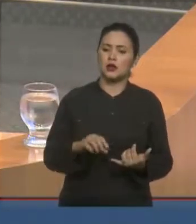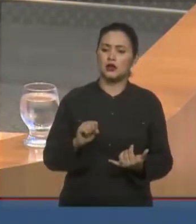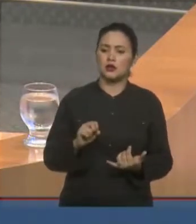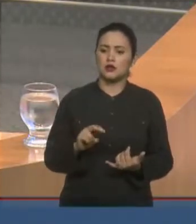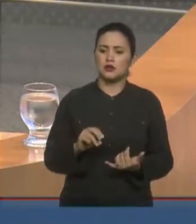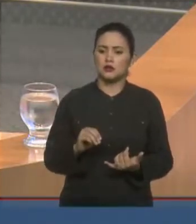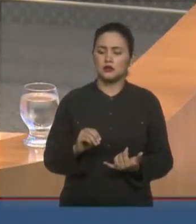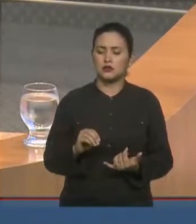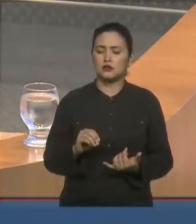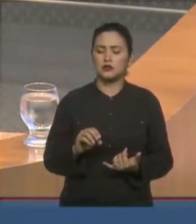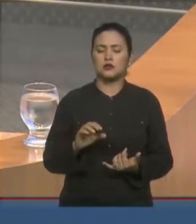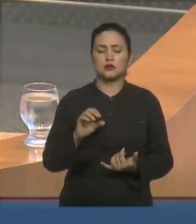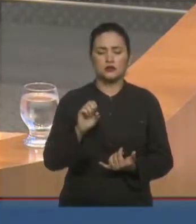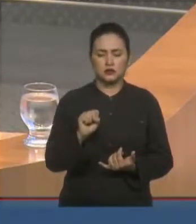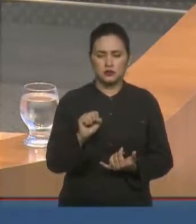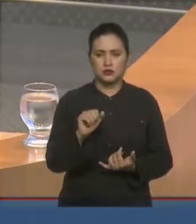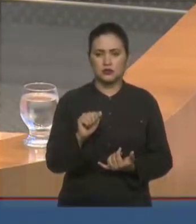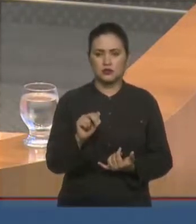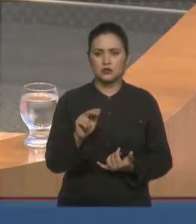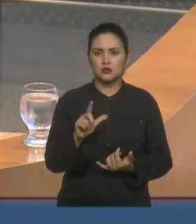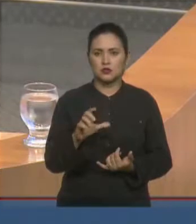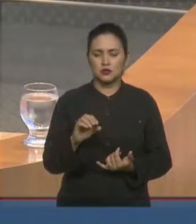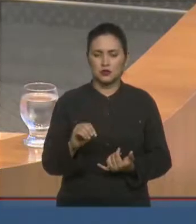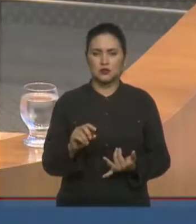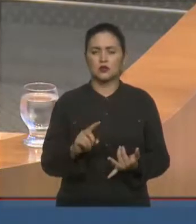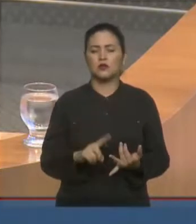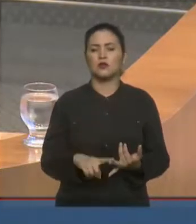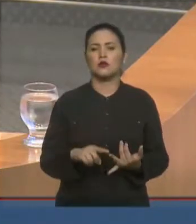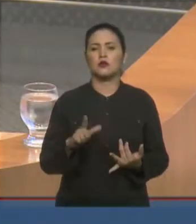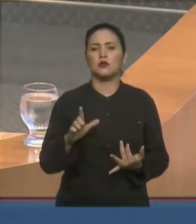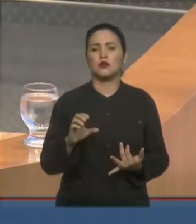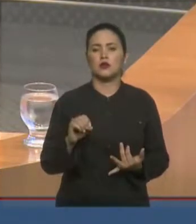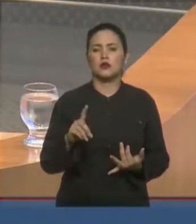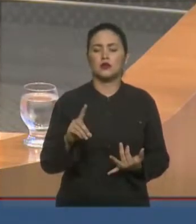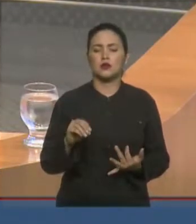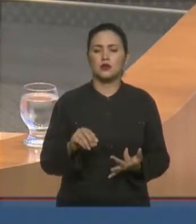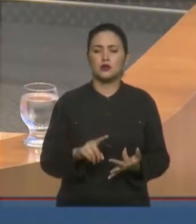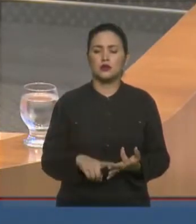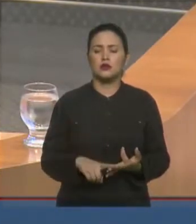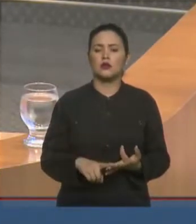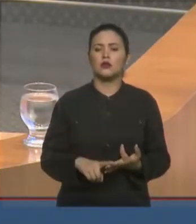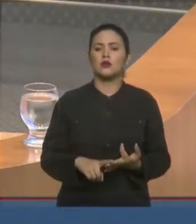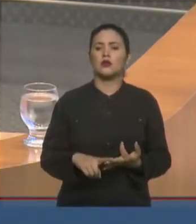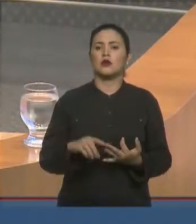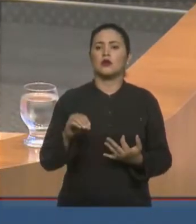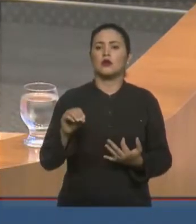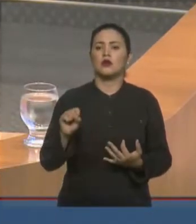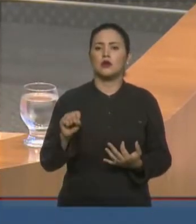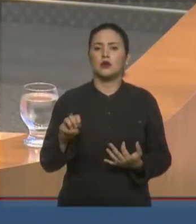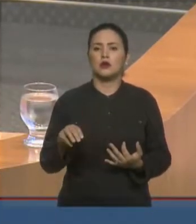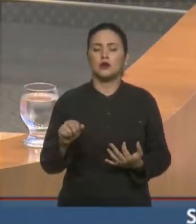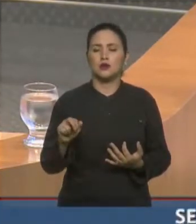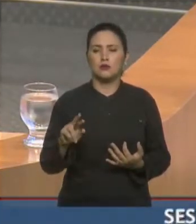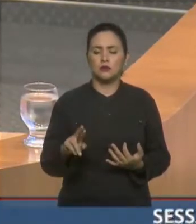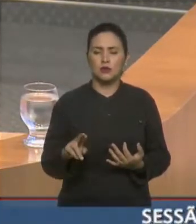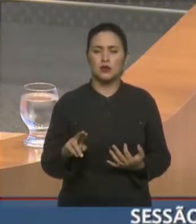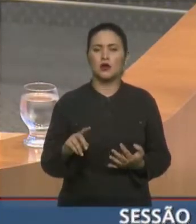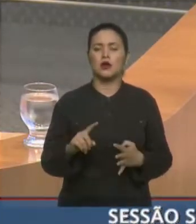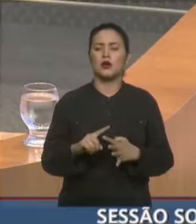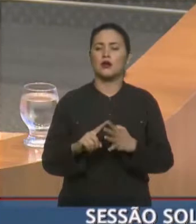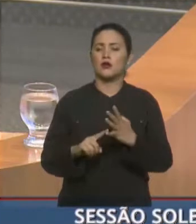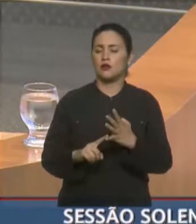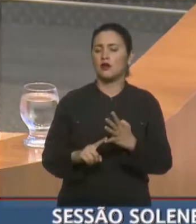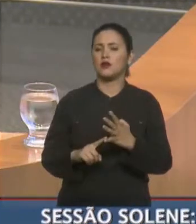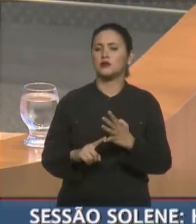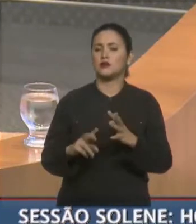ali, o doutor Leonardo Diniz, delegado-geral da Polícia Civil, e o nosso chefe de gabinete, Osmar Bacelar, tratando de 4 crises graves em andamento ao